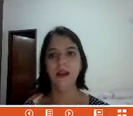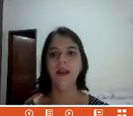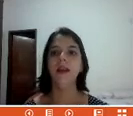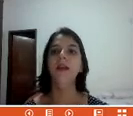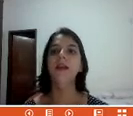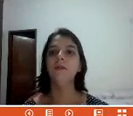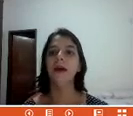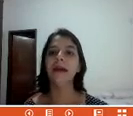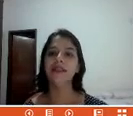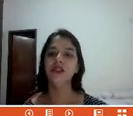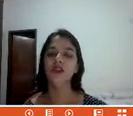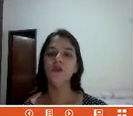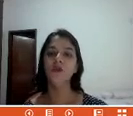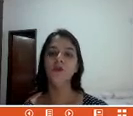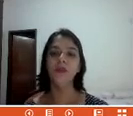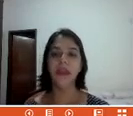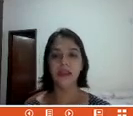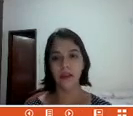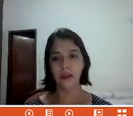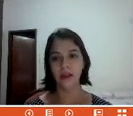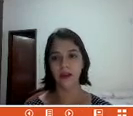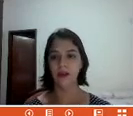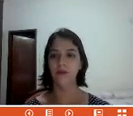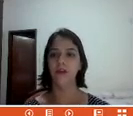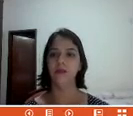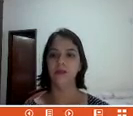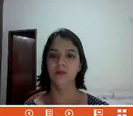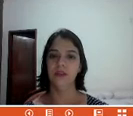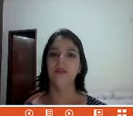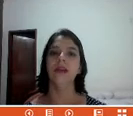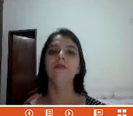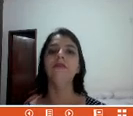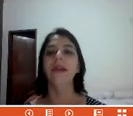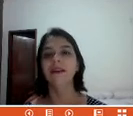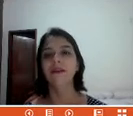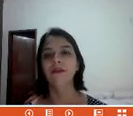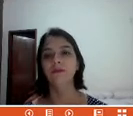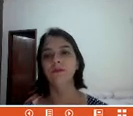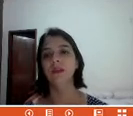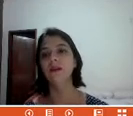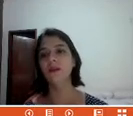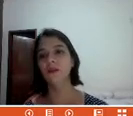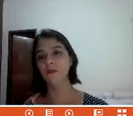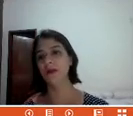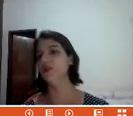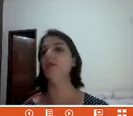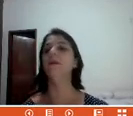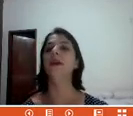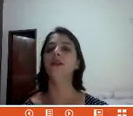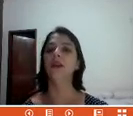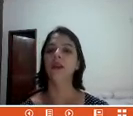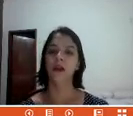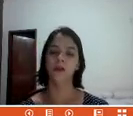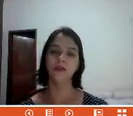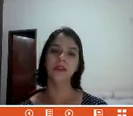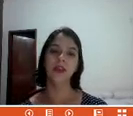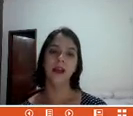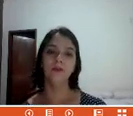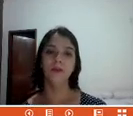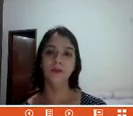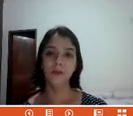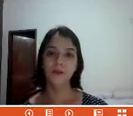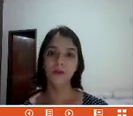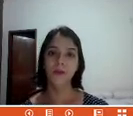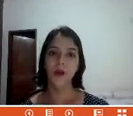comunicar, incapazes de compreender aquilo que as pessoas estavam falando, então automaticamente